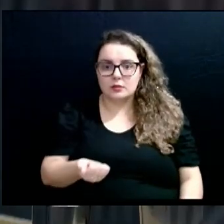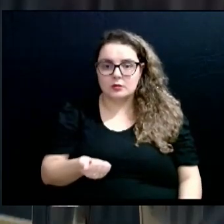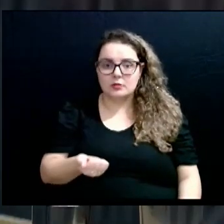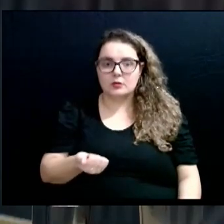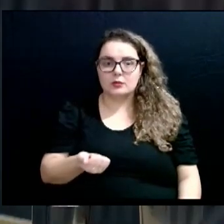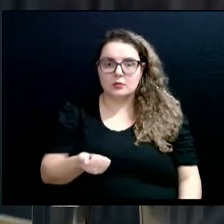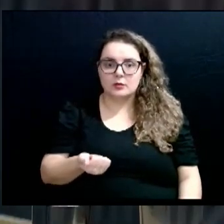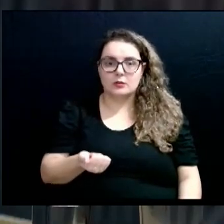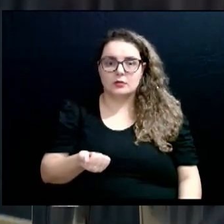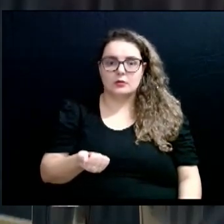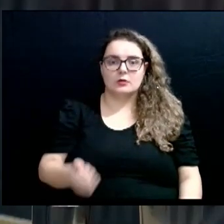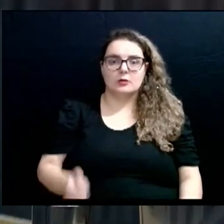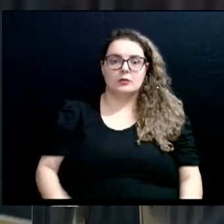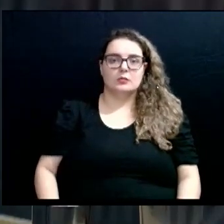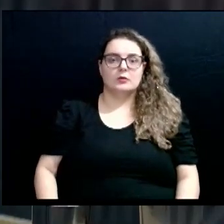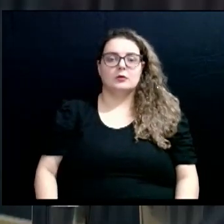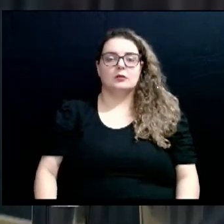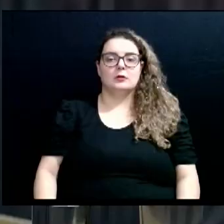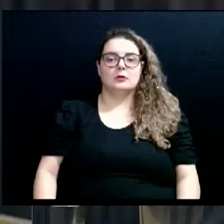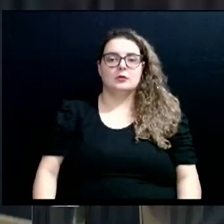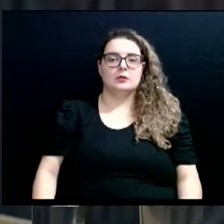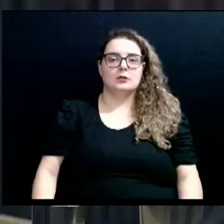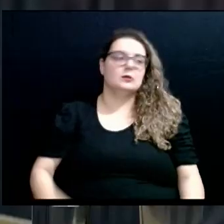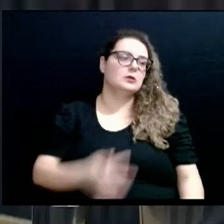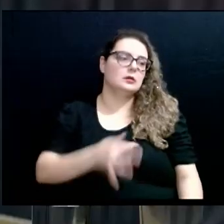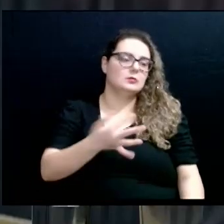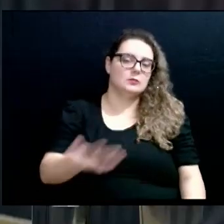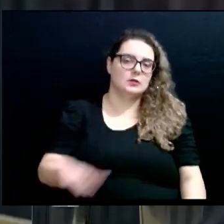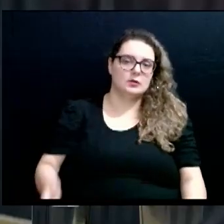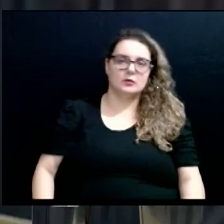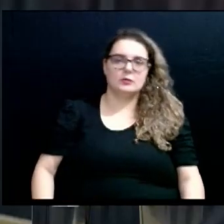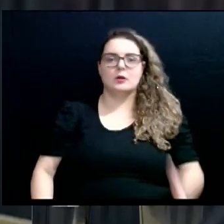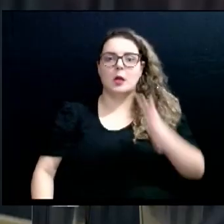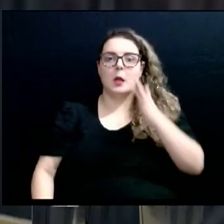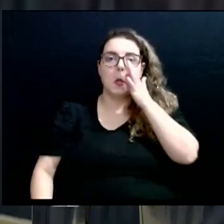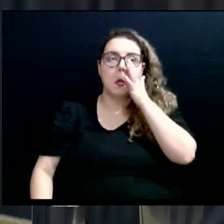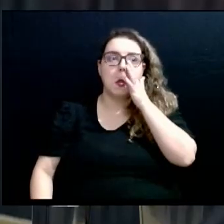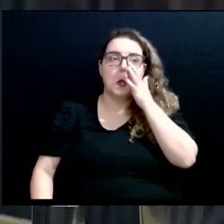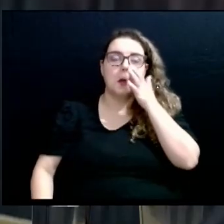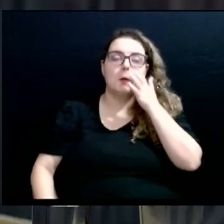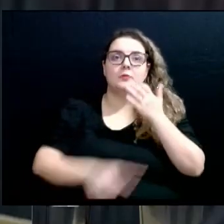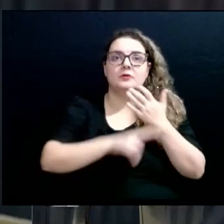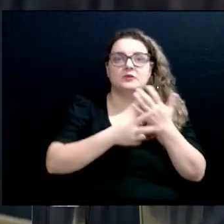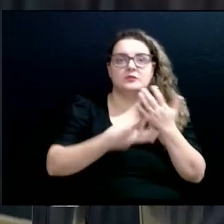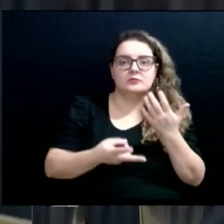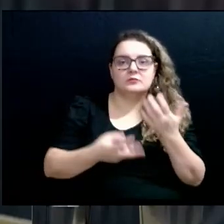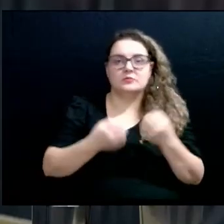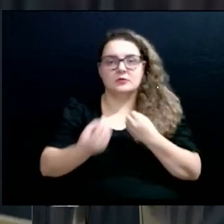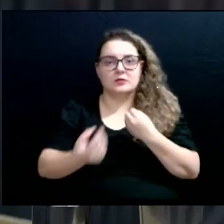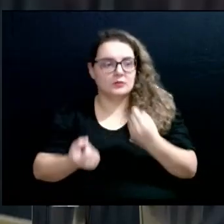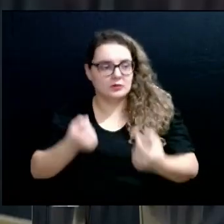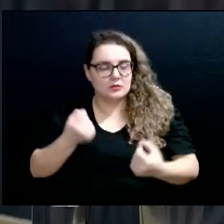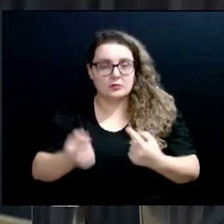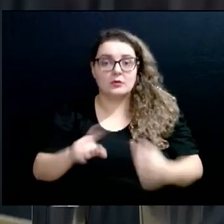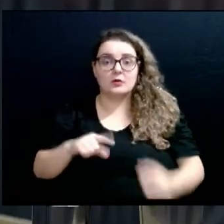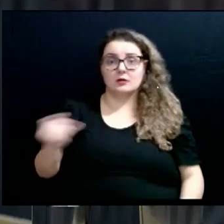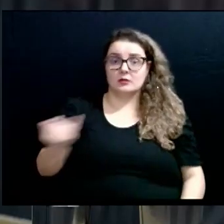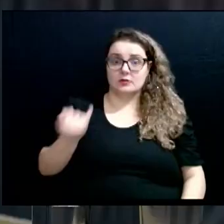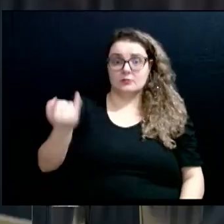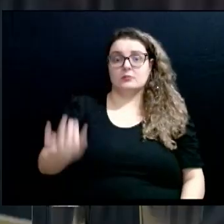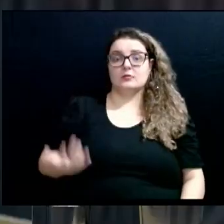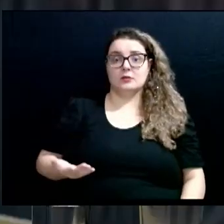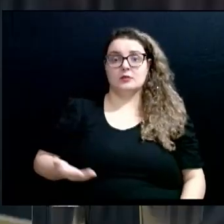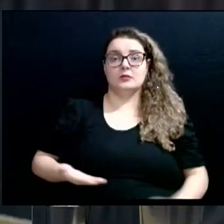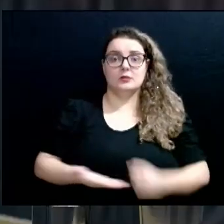Ou que ela fique mal, que isso traga alguma consequência? É importante entender a raiz, né,